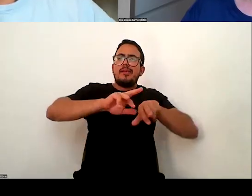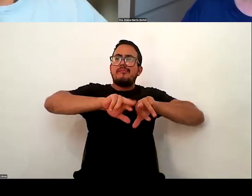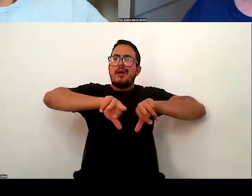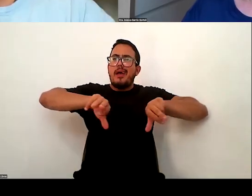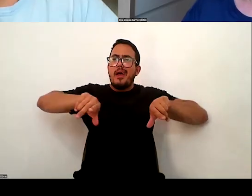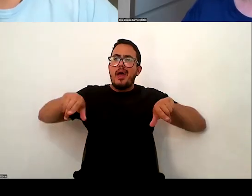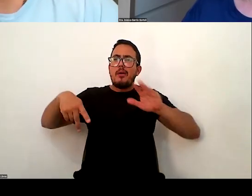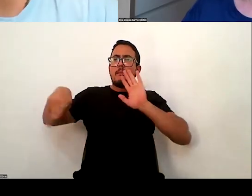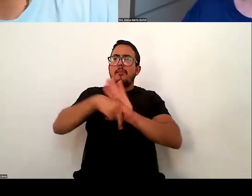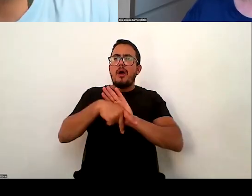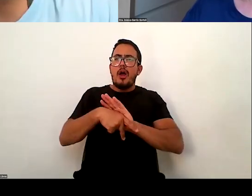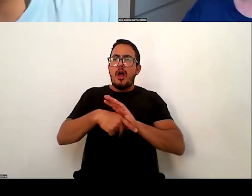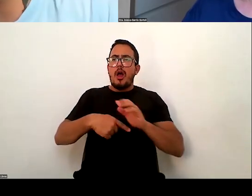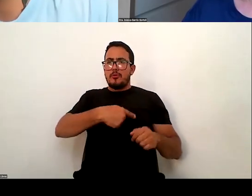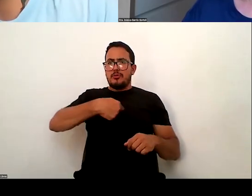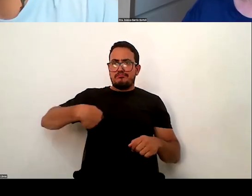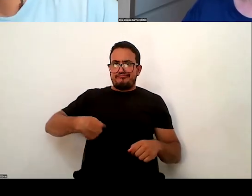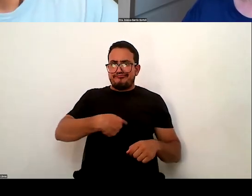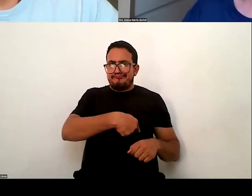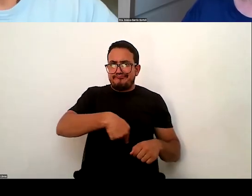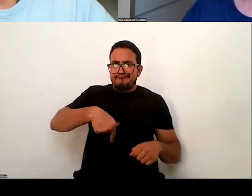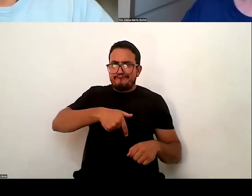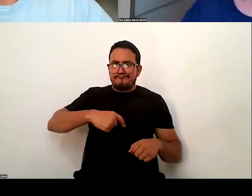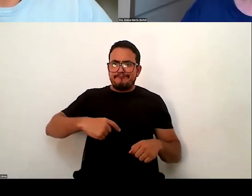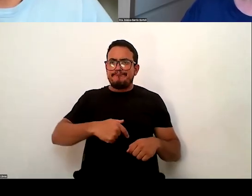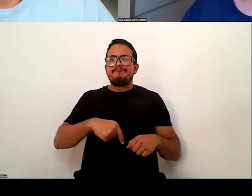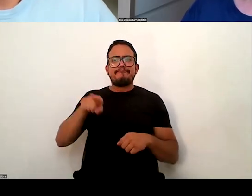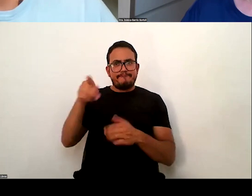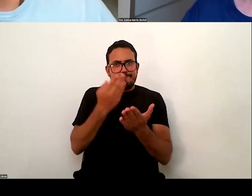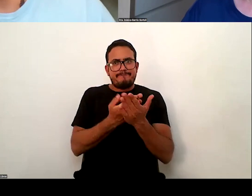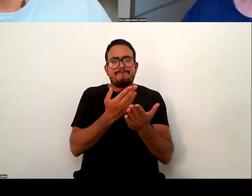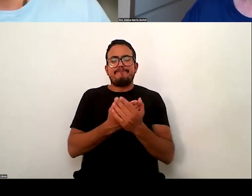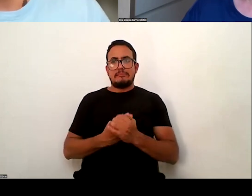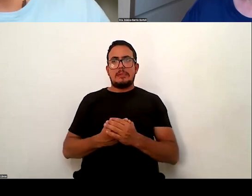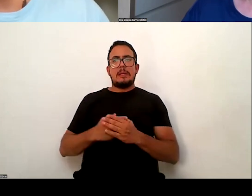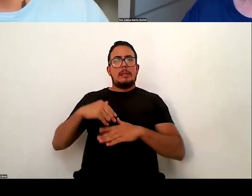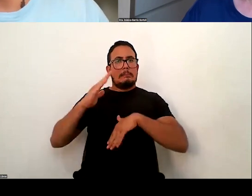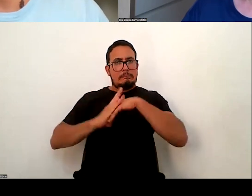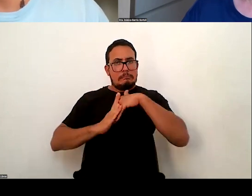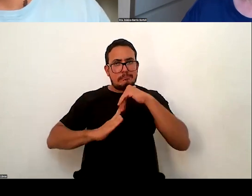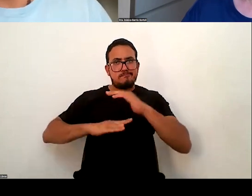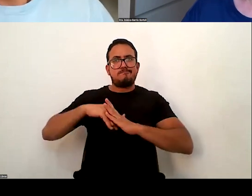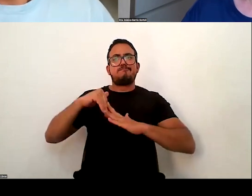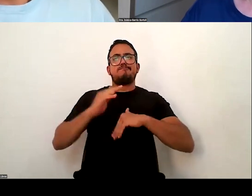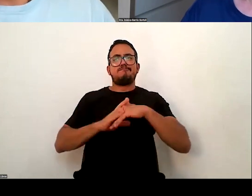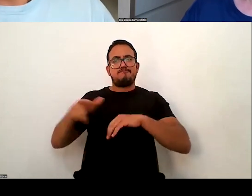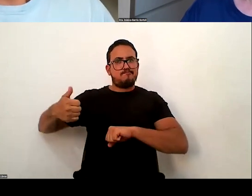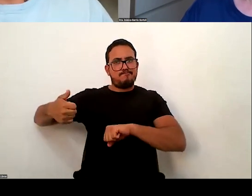super gabaritada para falar conosco aqui sobre o tema. E antes de passar a palavra, eu gostaria só de dar um recadinho para